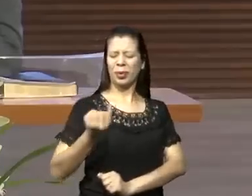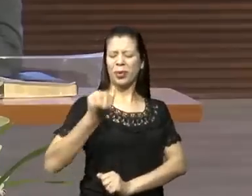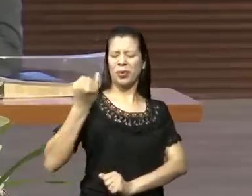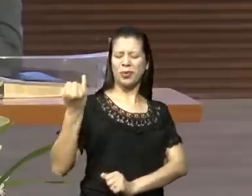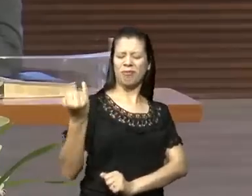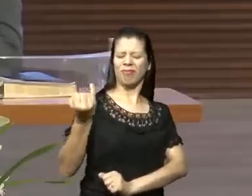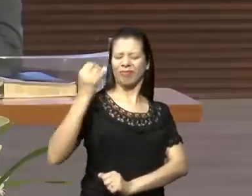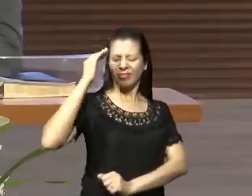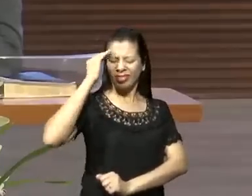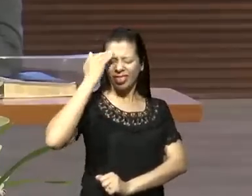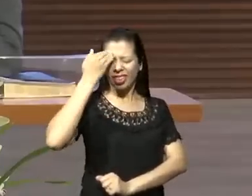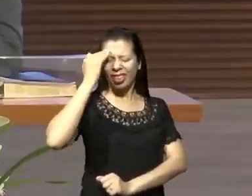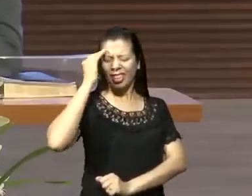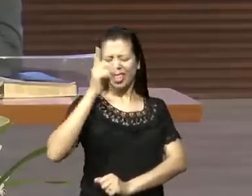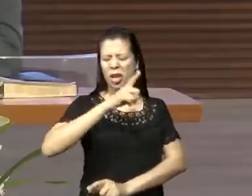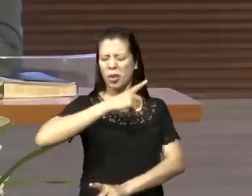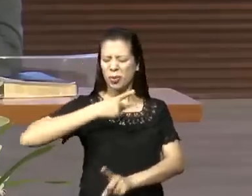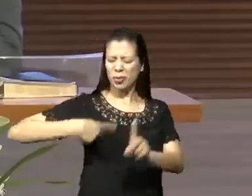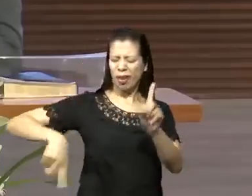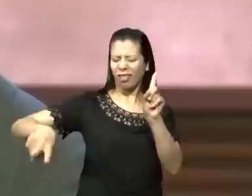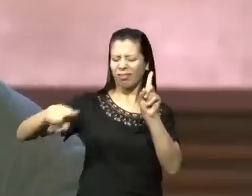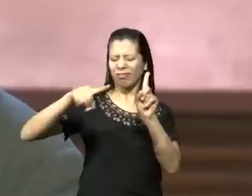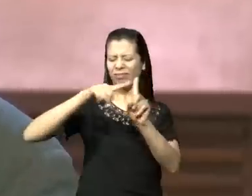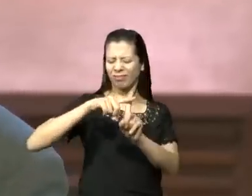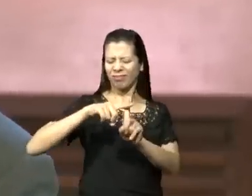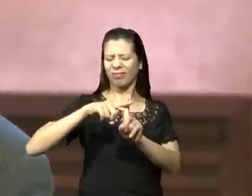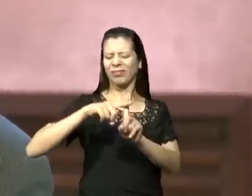viu a cruz de Cristo e o próprio Cristo